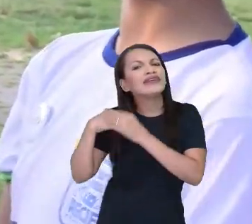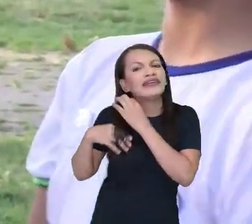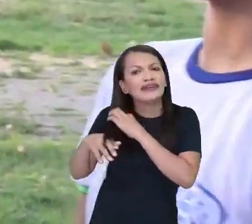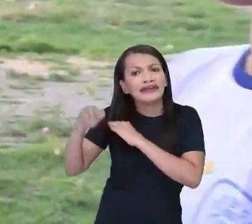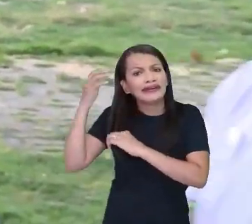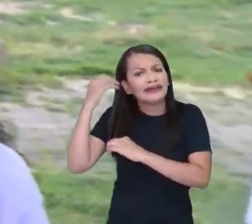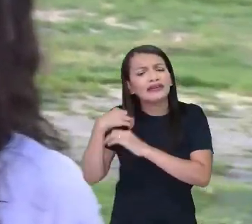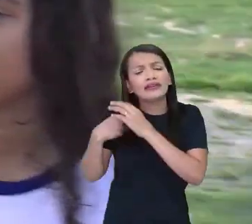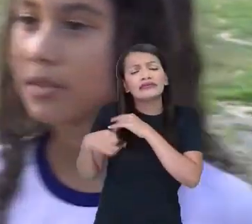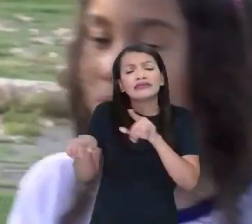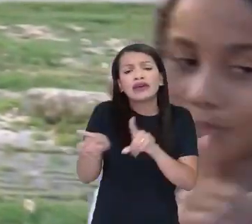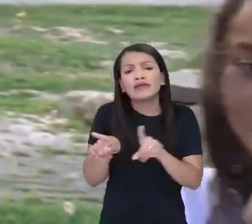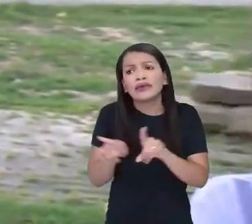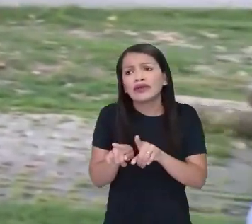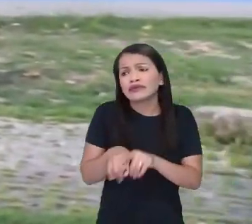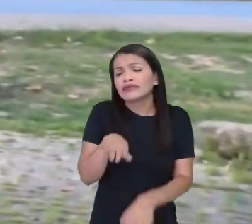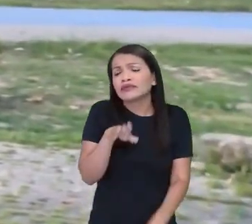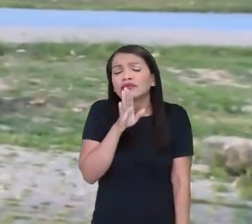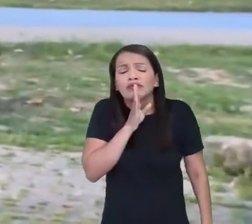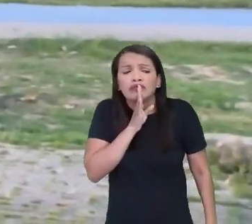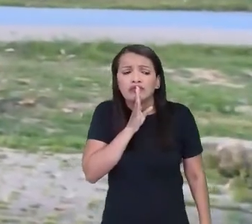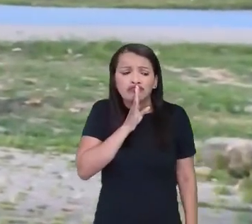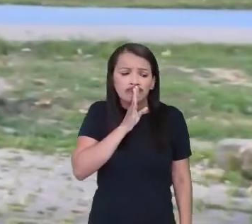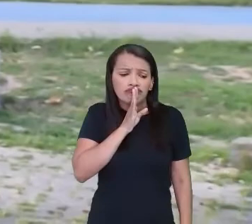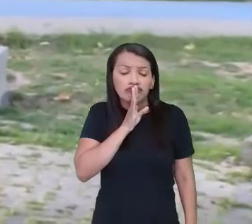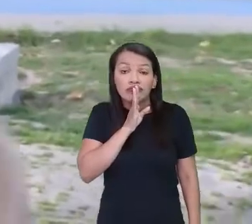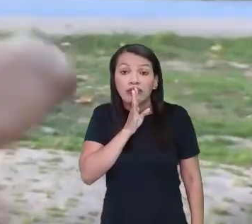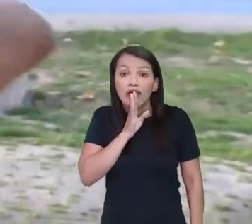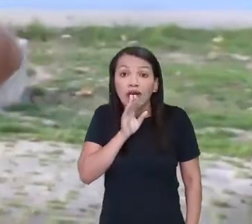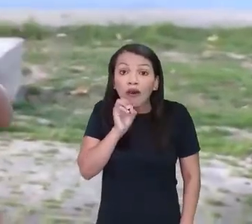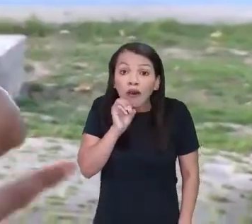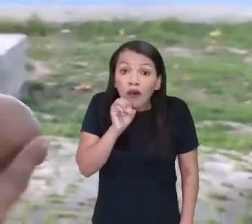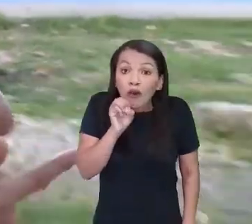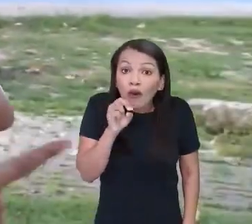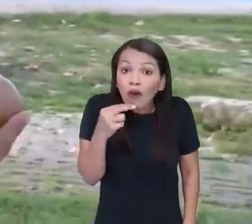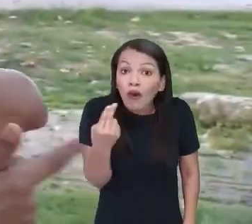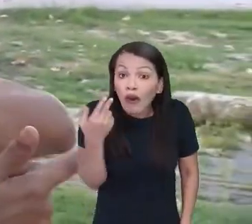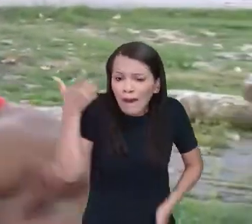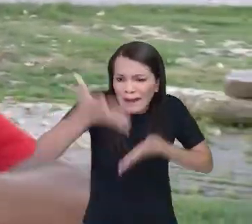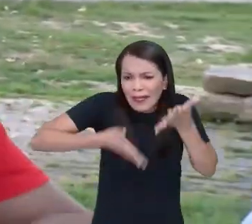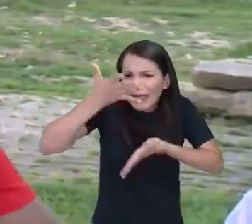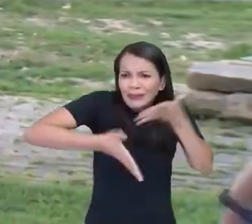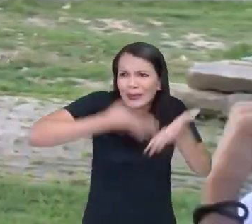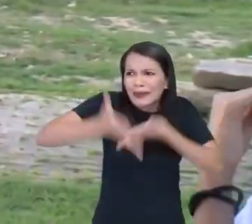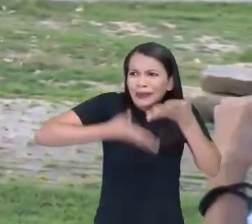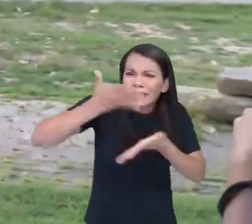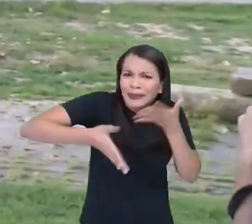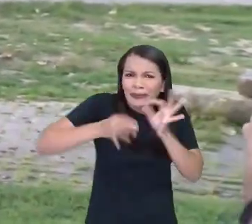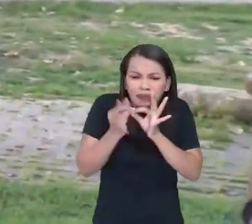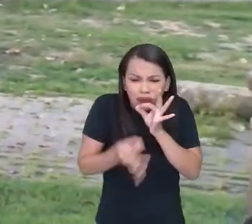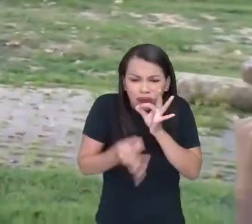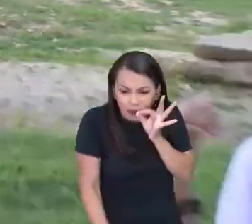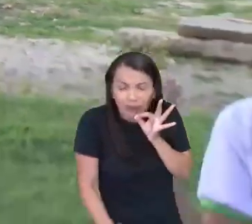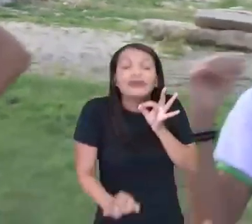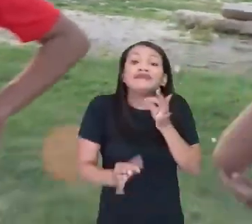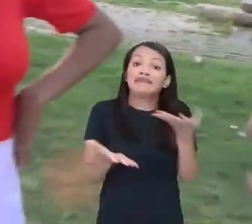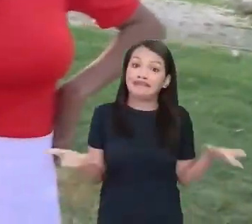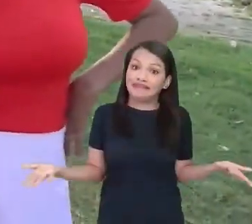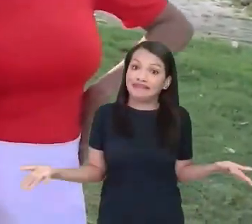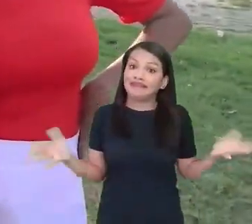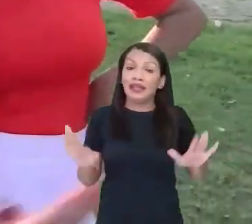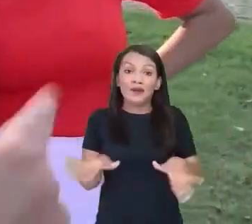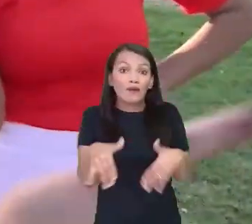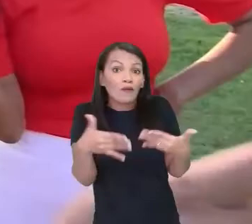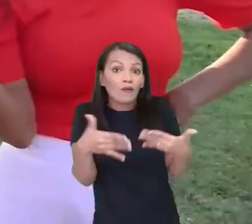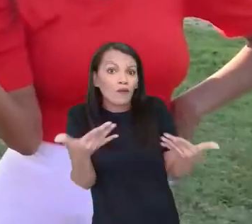tempo calada, ou falar pelos cotovelos. E quando